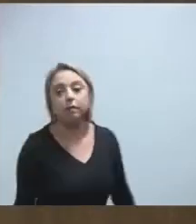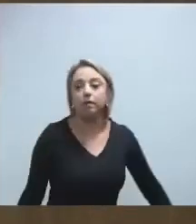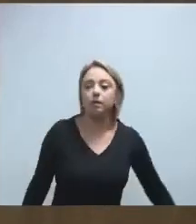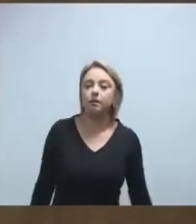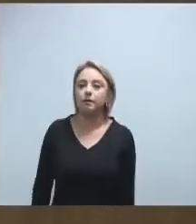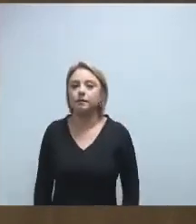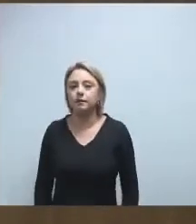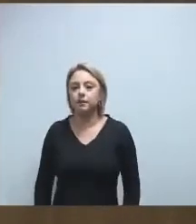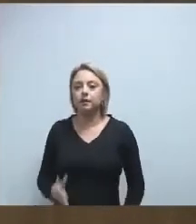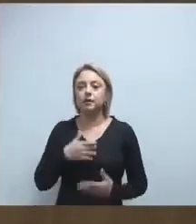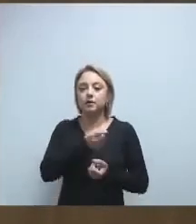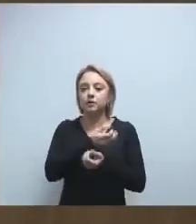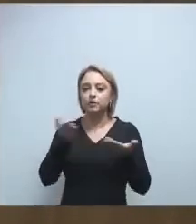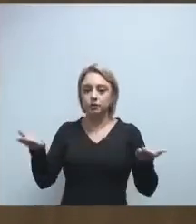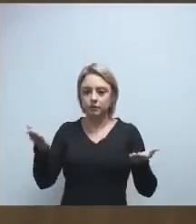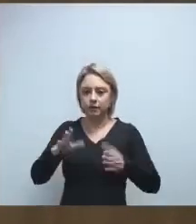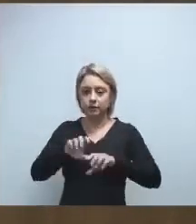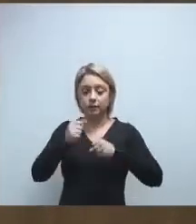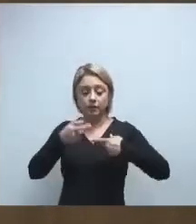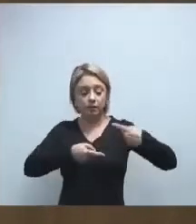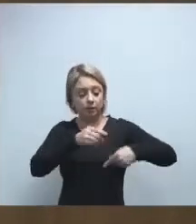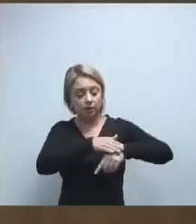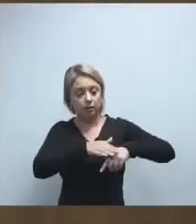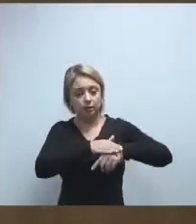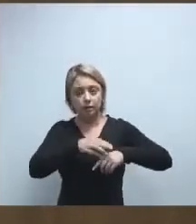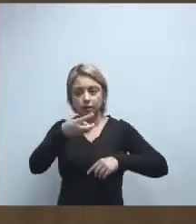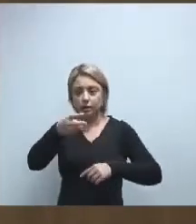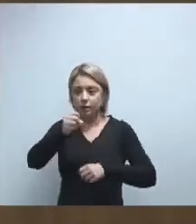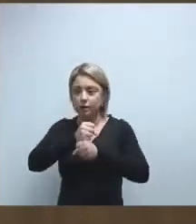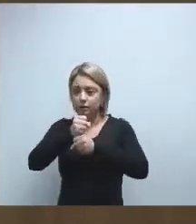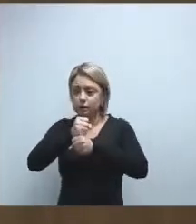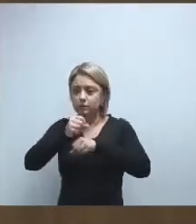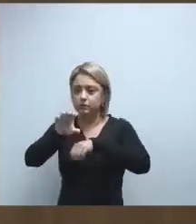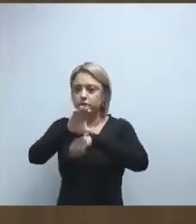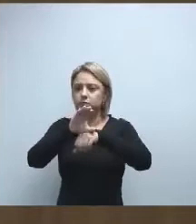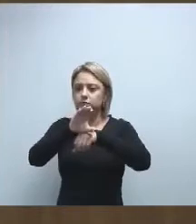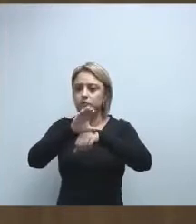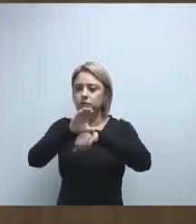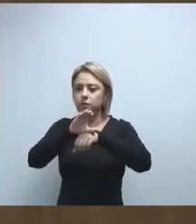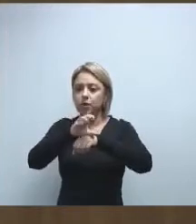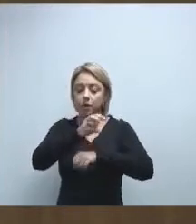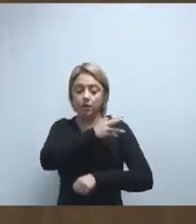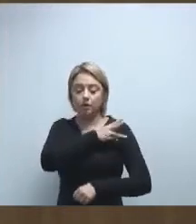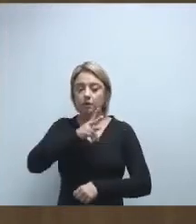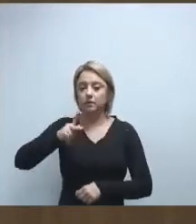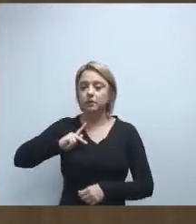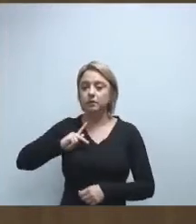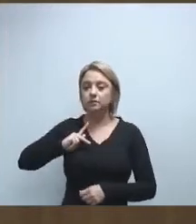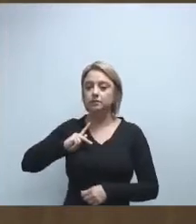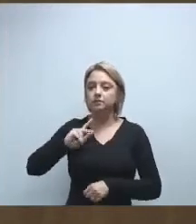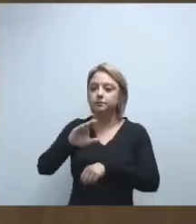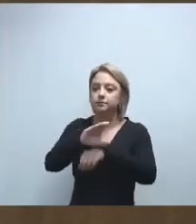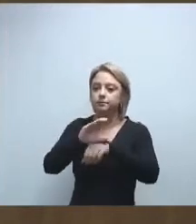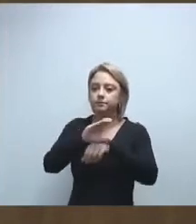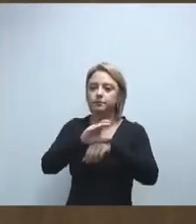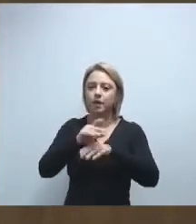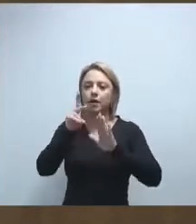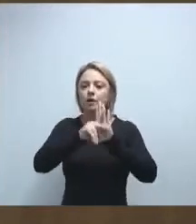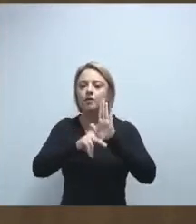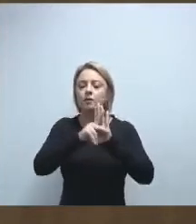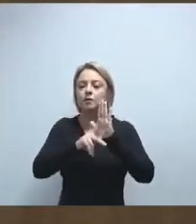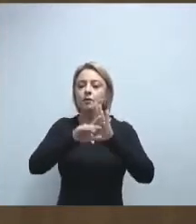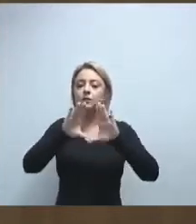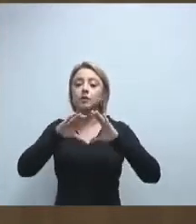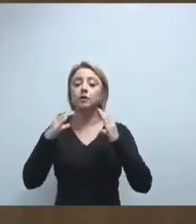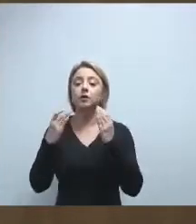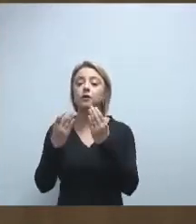sejam todos bem vindos ao diálogo cidadão 30 anos a constituição o ministério público na constituinte um projeto do comitê